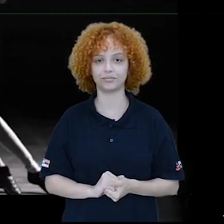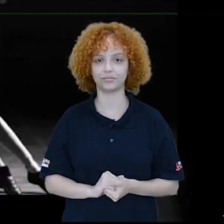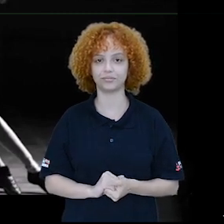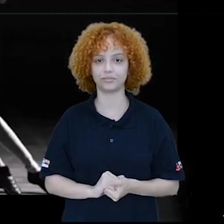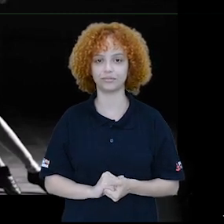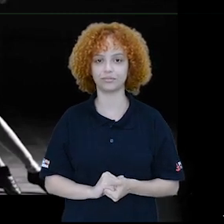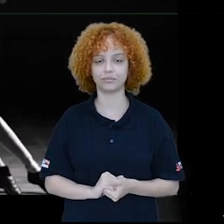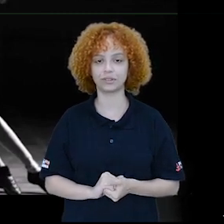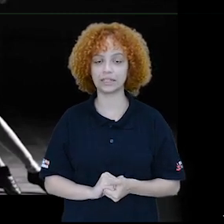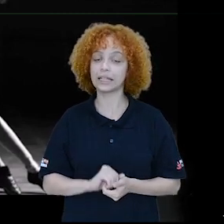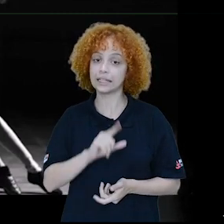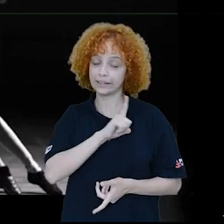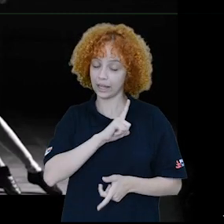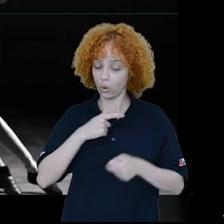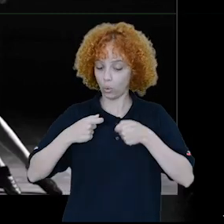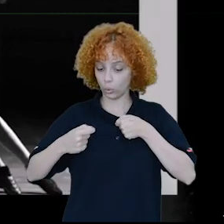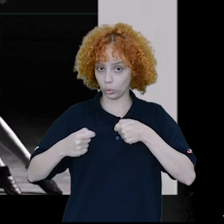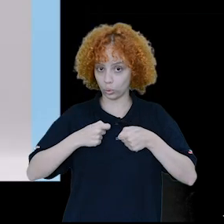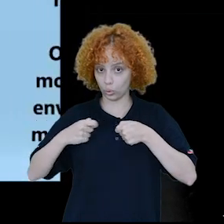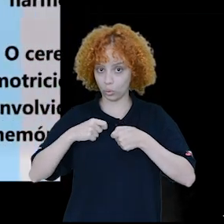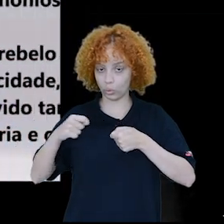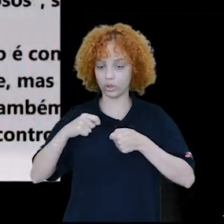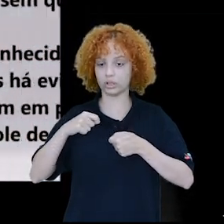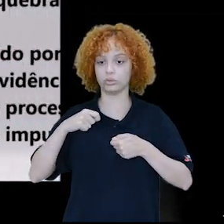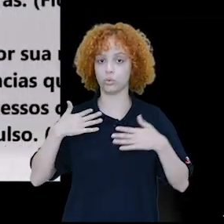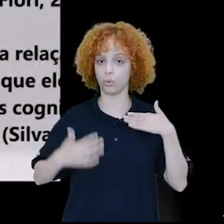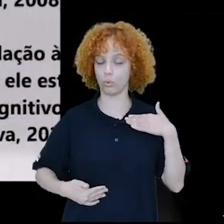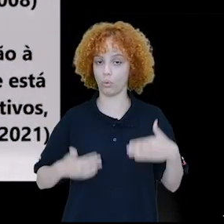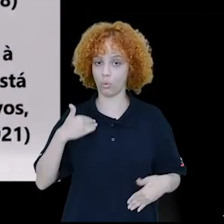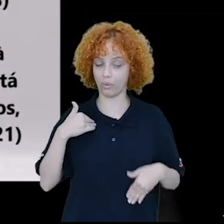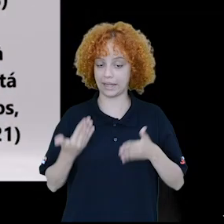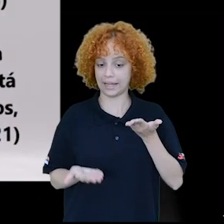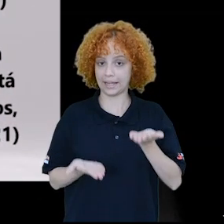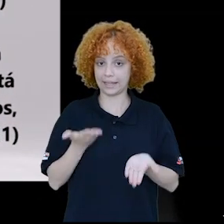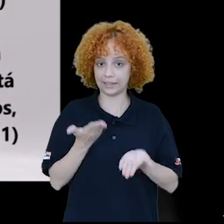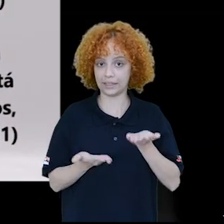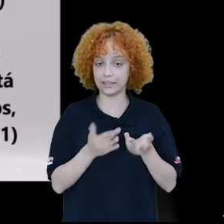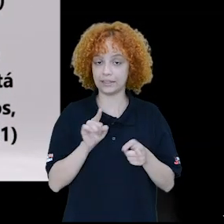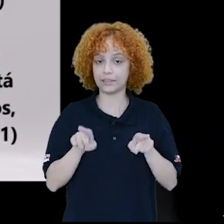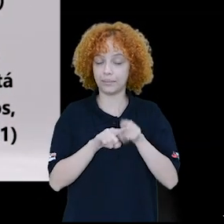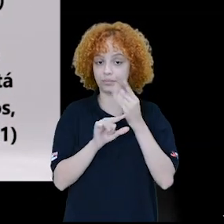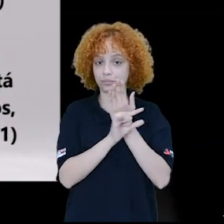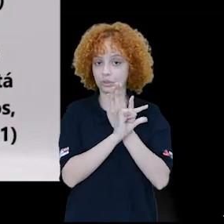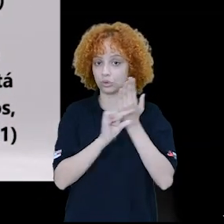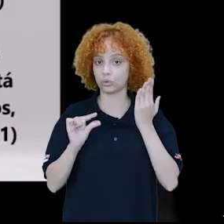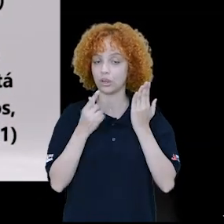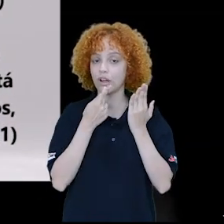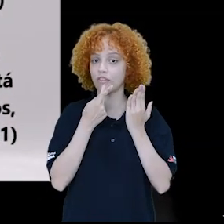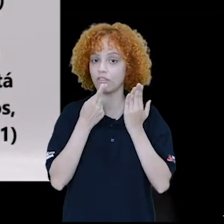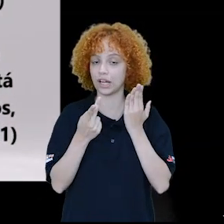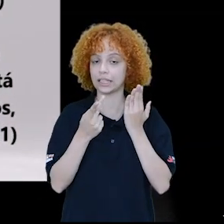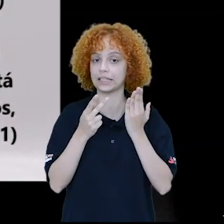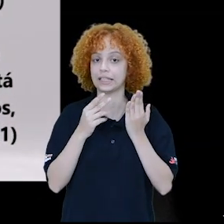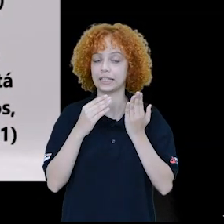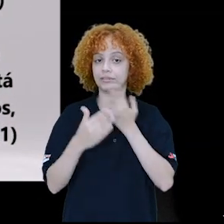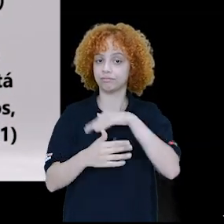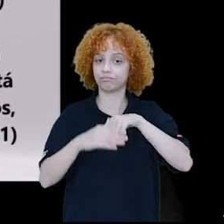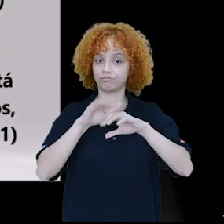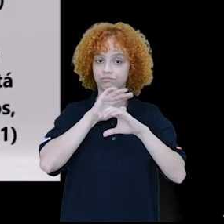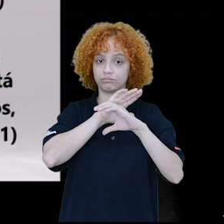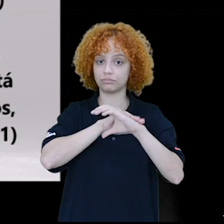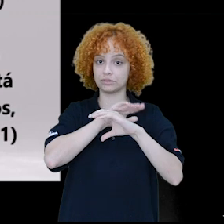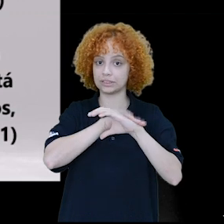Além do controle motor e equilíbrio corporal, esses autores também ressaltam que o cerebelo desempenha